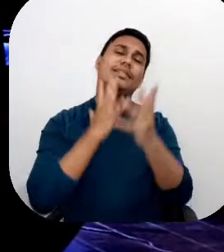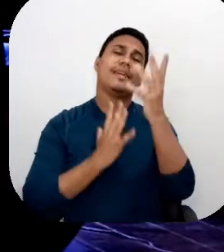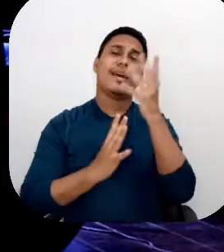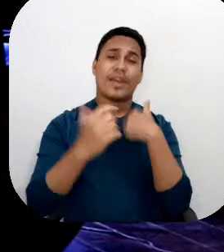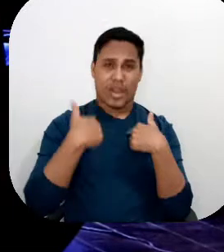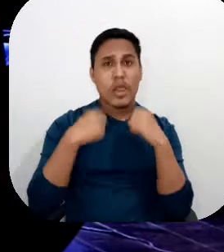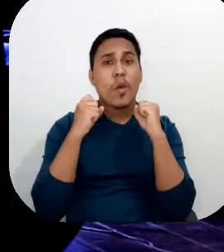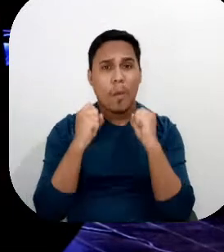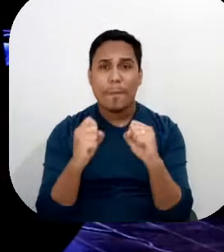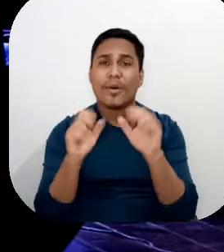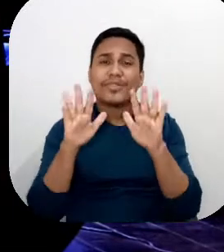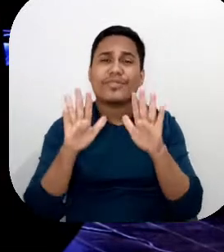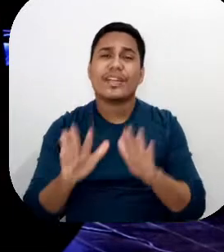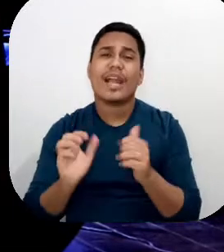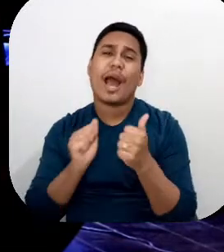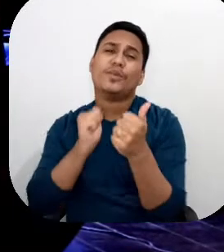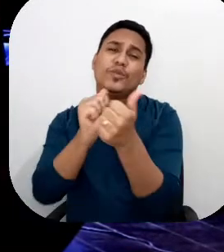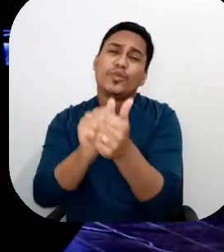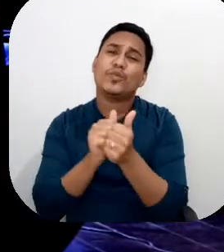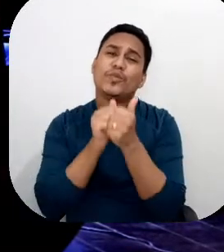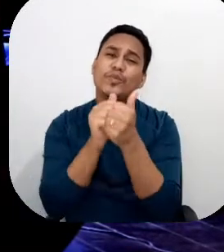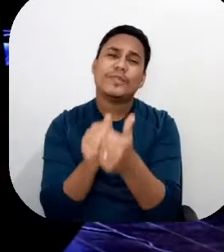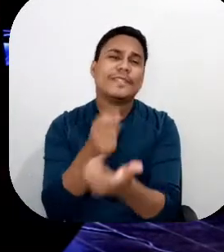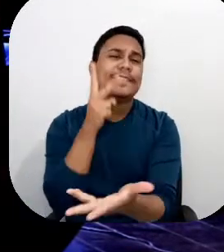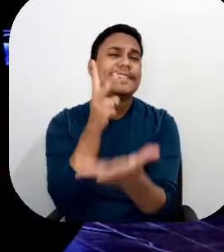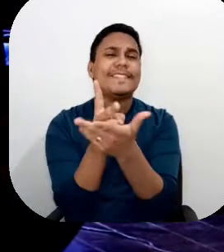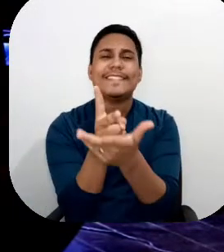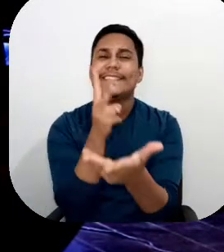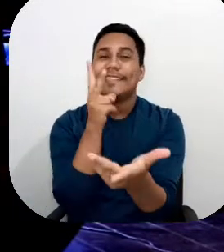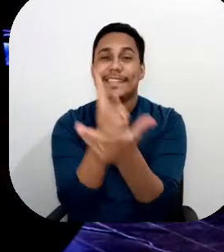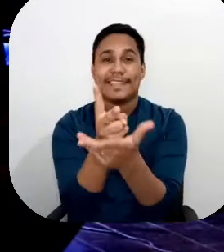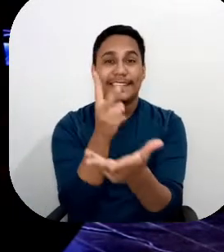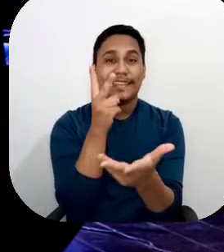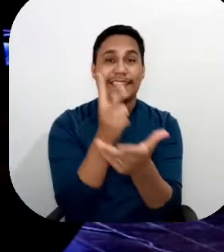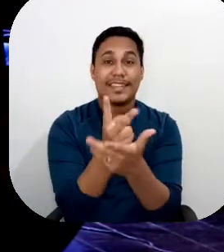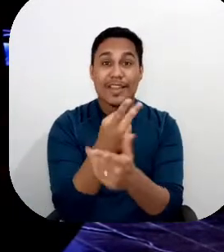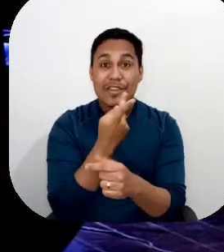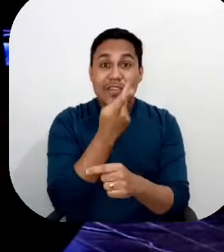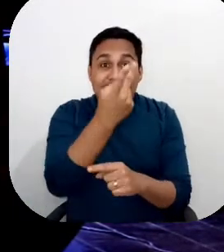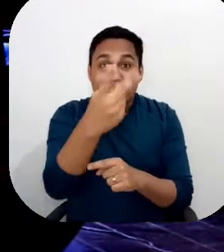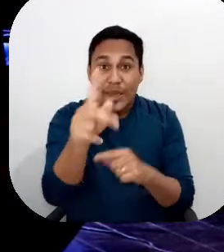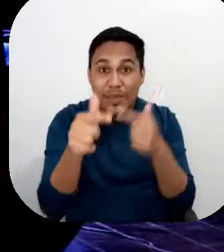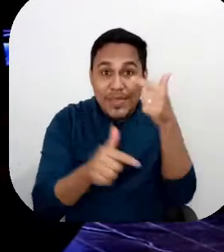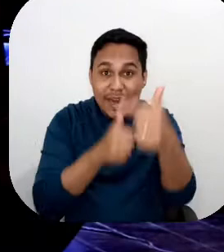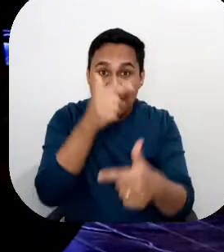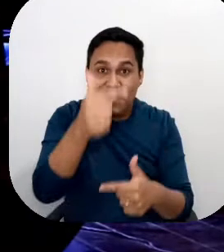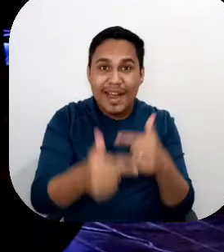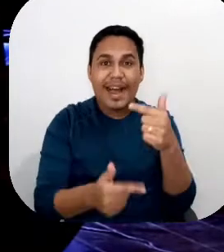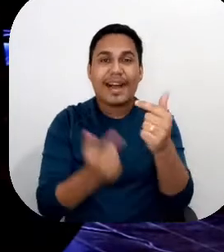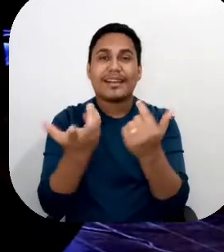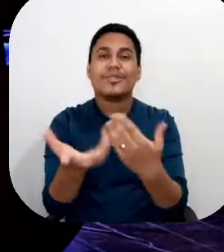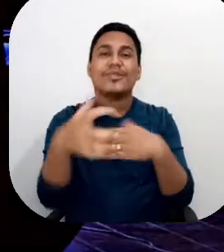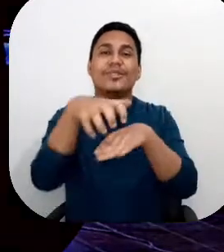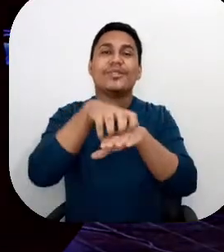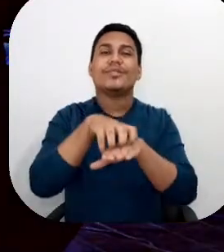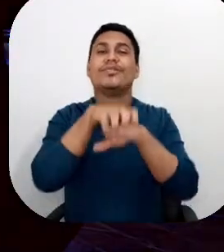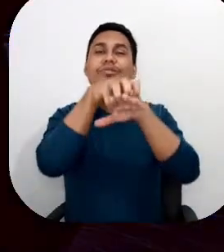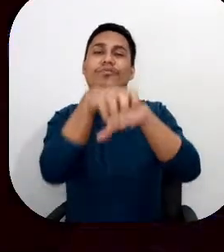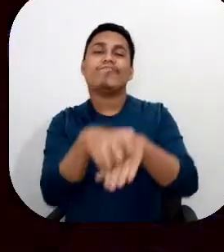dizer que eu posso ficar, passar no trabalho pra te